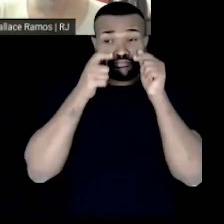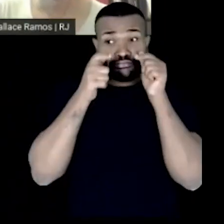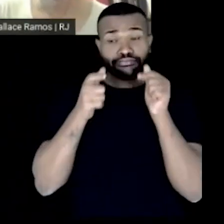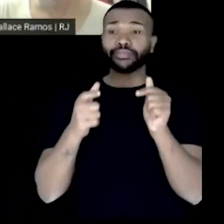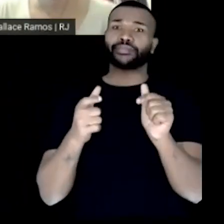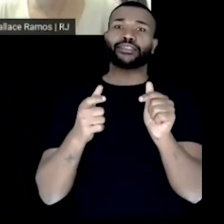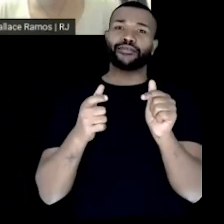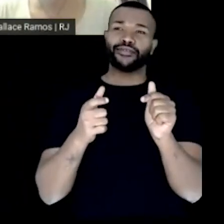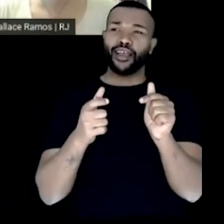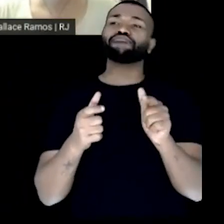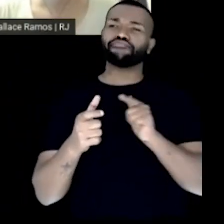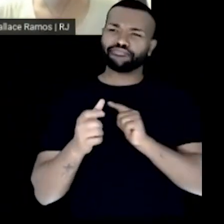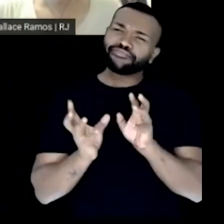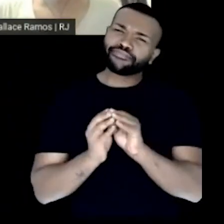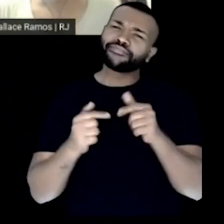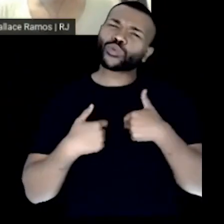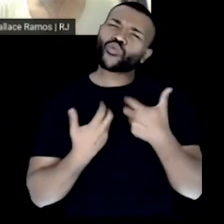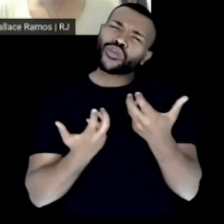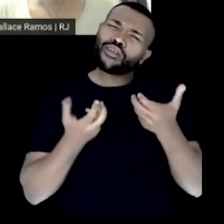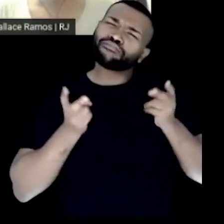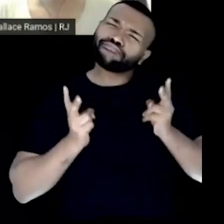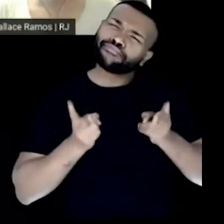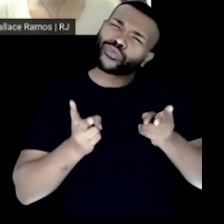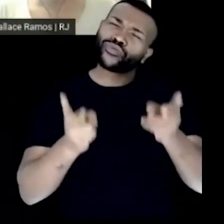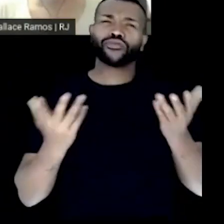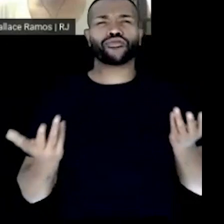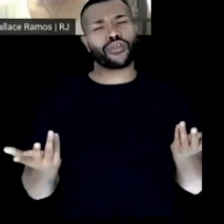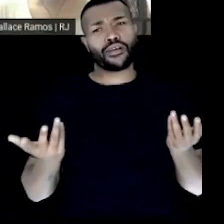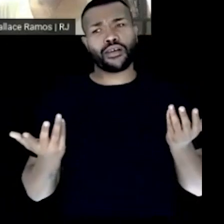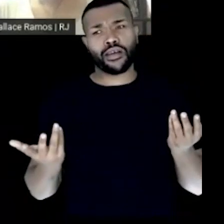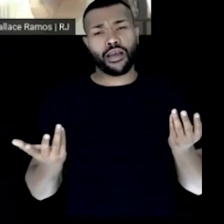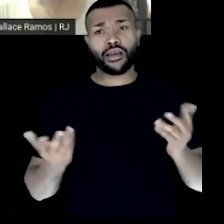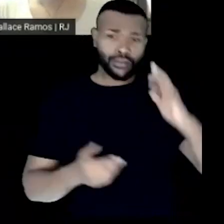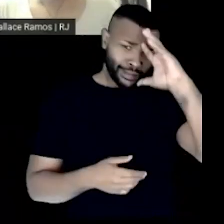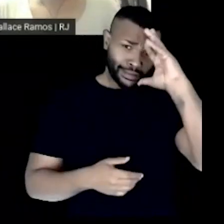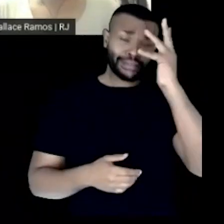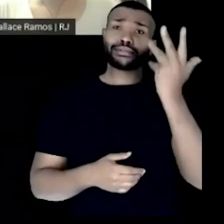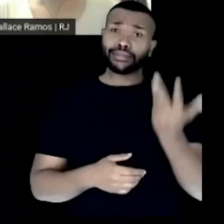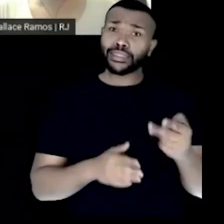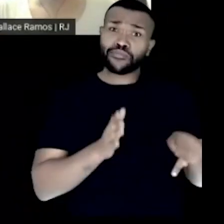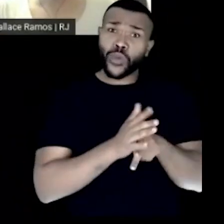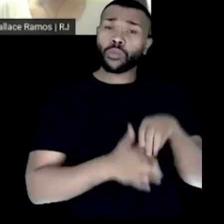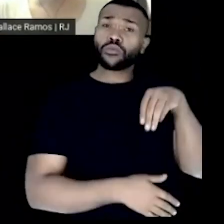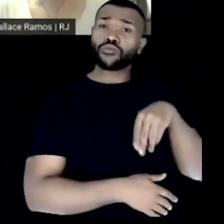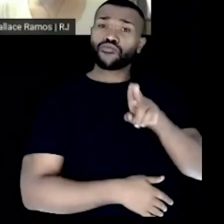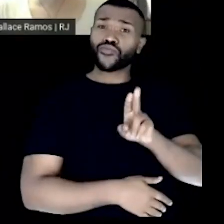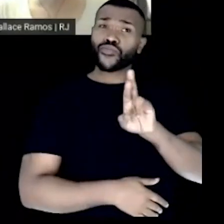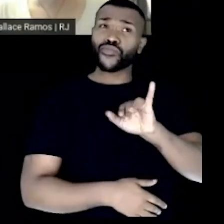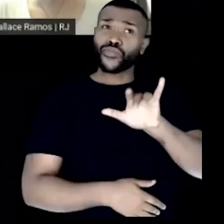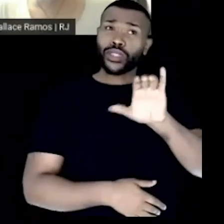Então é muito interessante, assim, como acabou resultando, e eu queria muito que tivesse uma continuação pra decidir essa questão